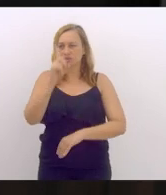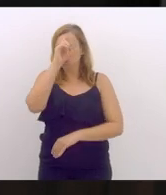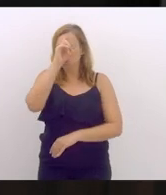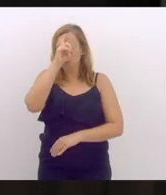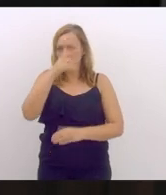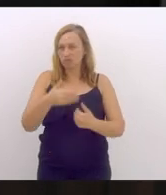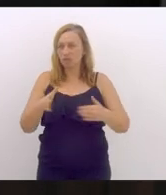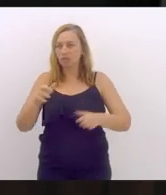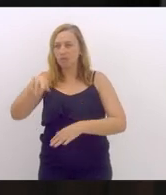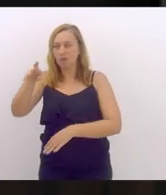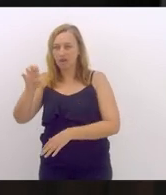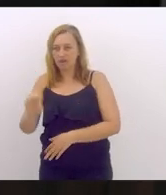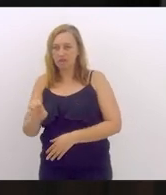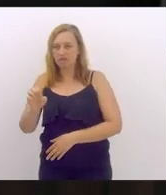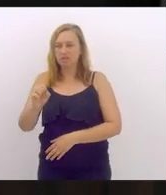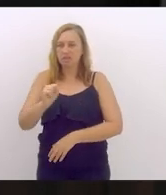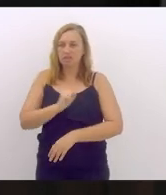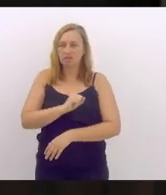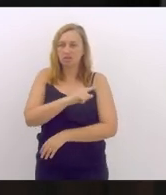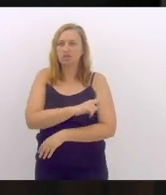de São Gonçalo